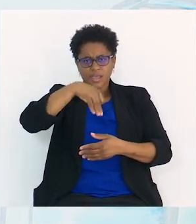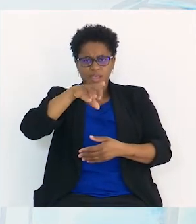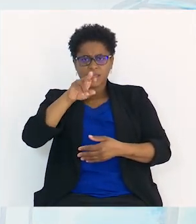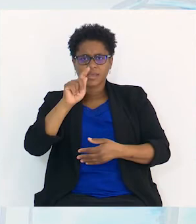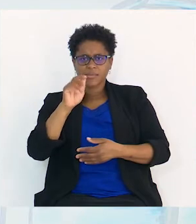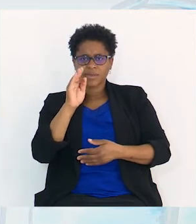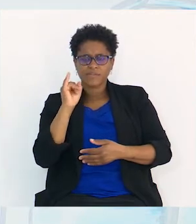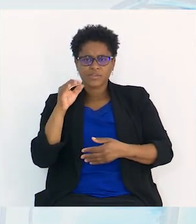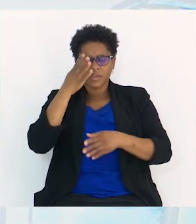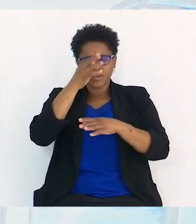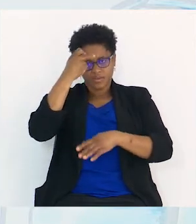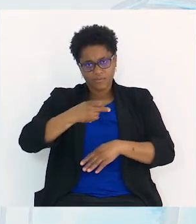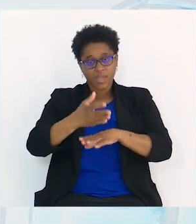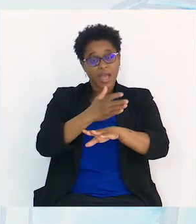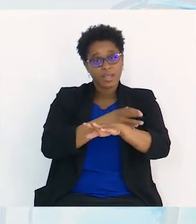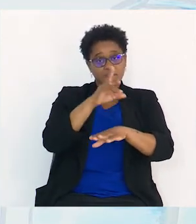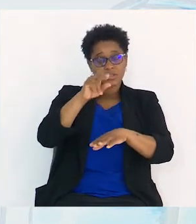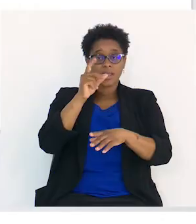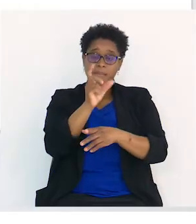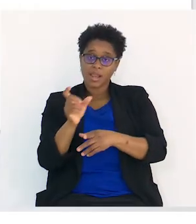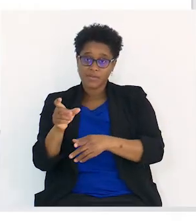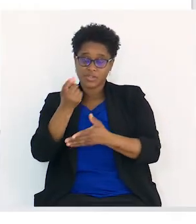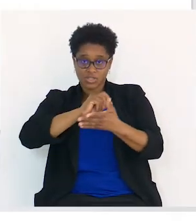e constrói à frente palavras.